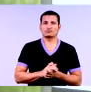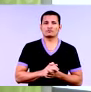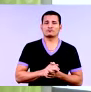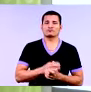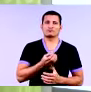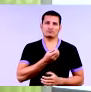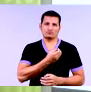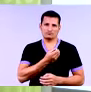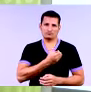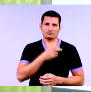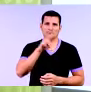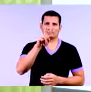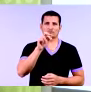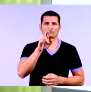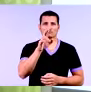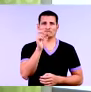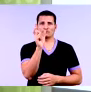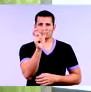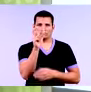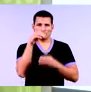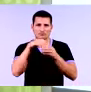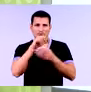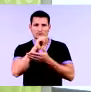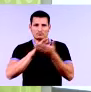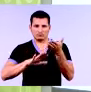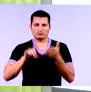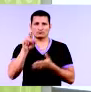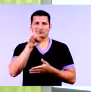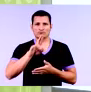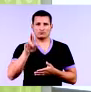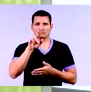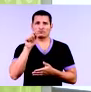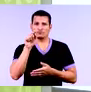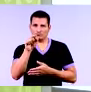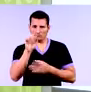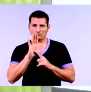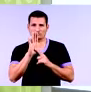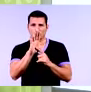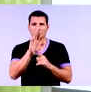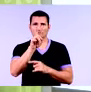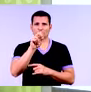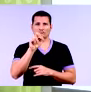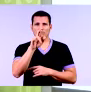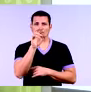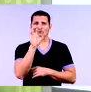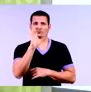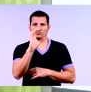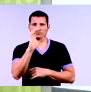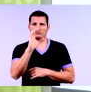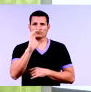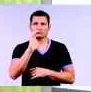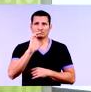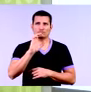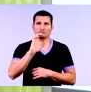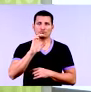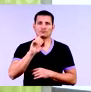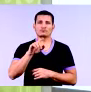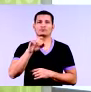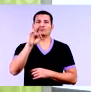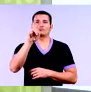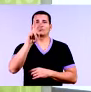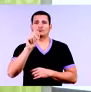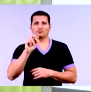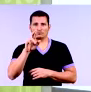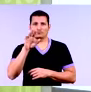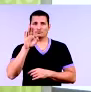variável C dentro de um texto, utilizar o ponto para exibir a variável C e o valor da variável B